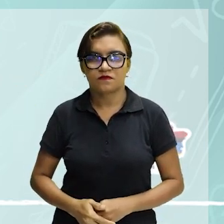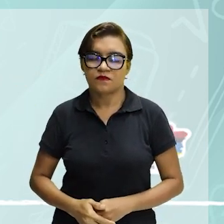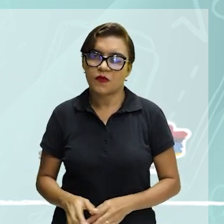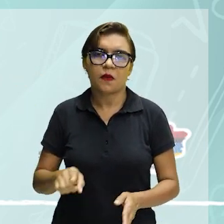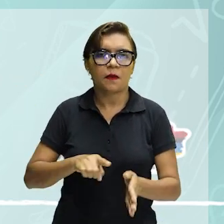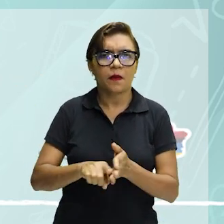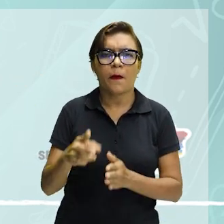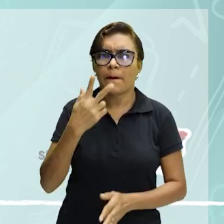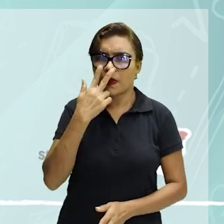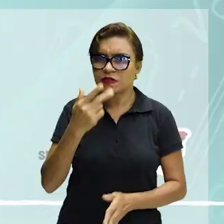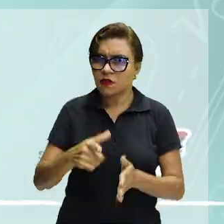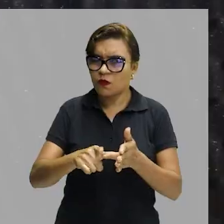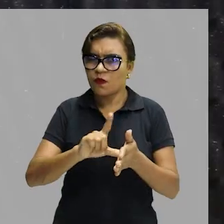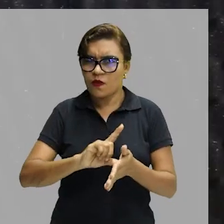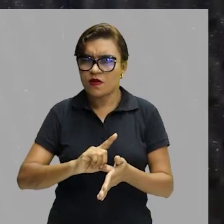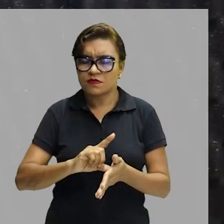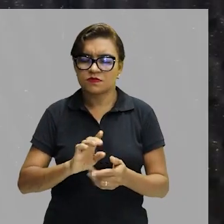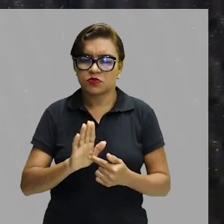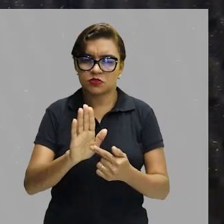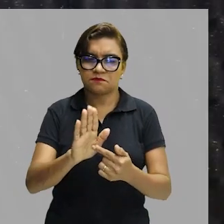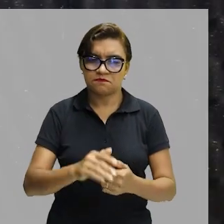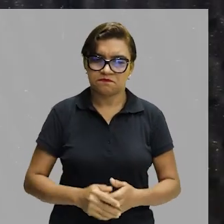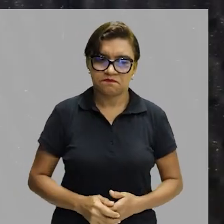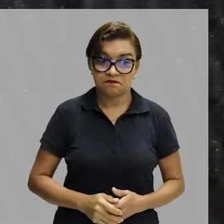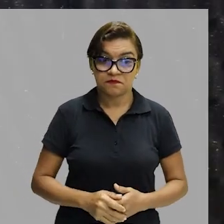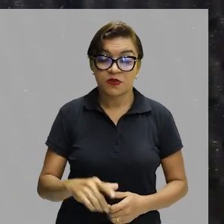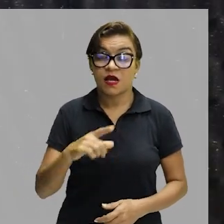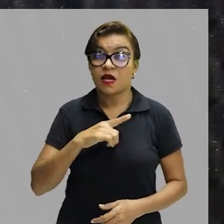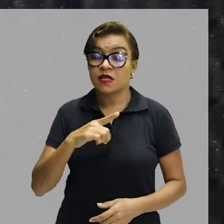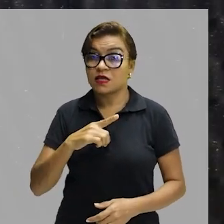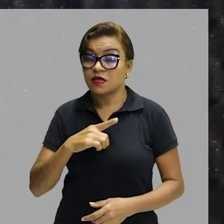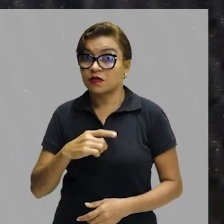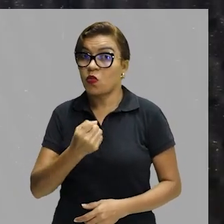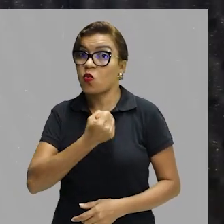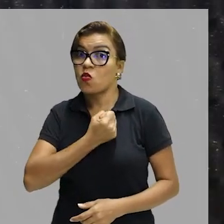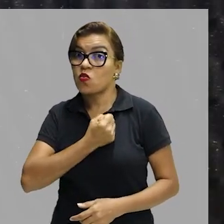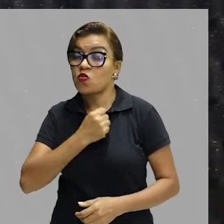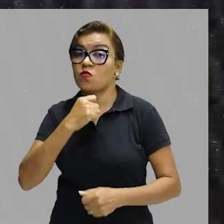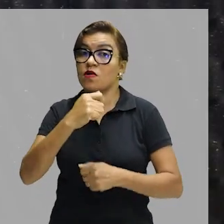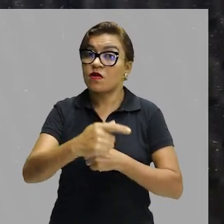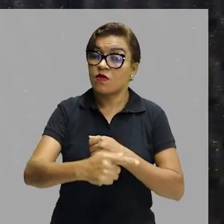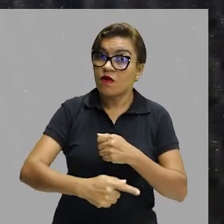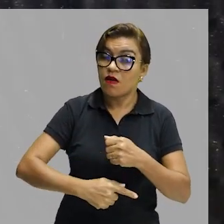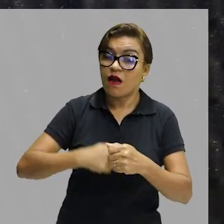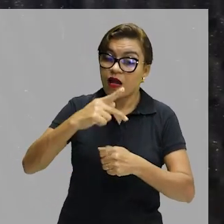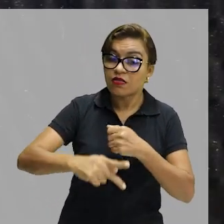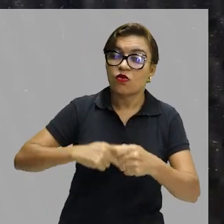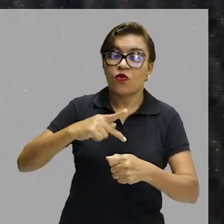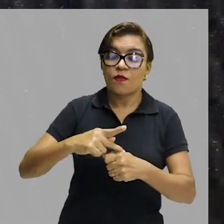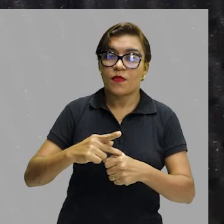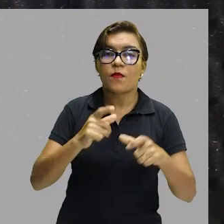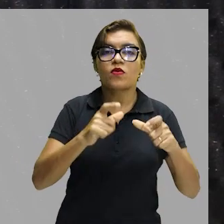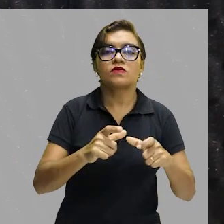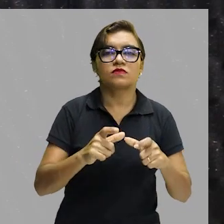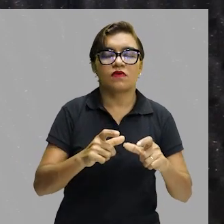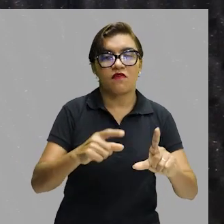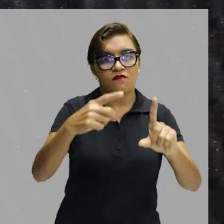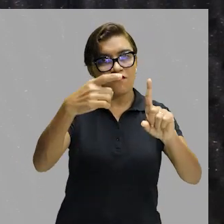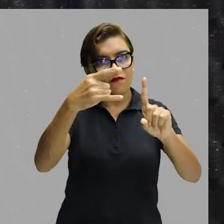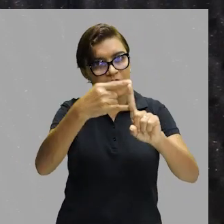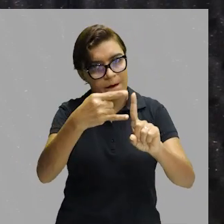questão parecida com a anterior. Nós queremos saber o número atômico e sua posição. né? Família I,